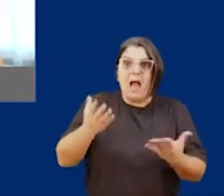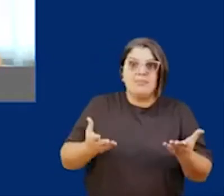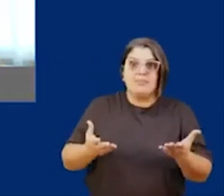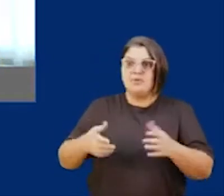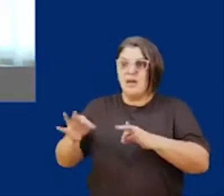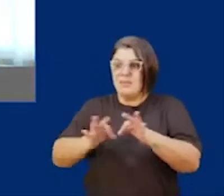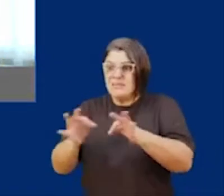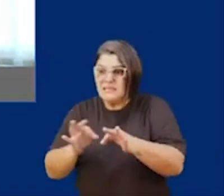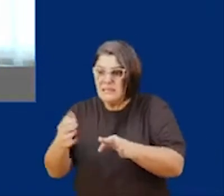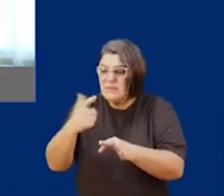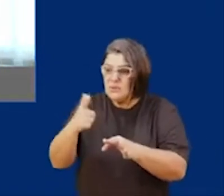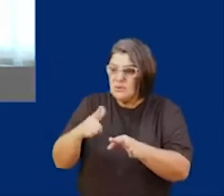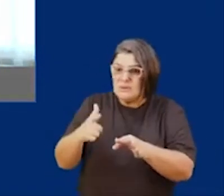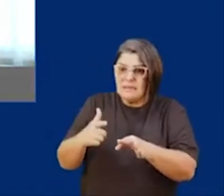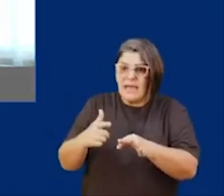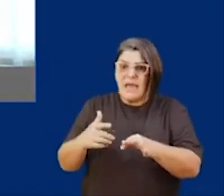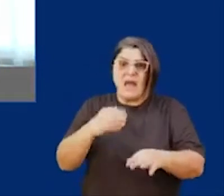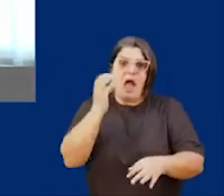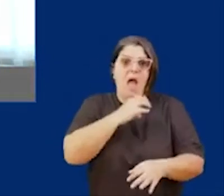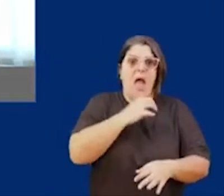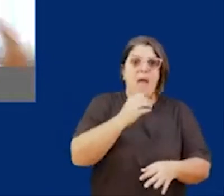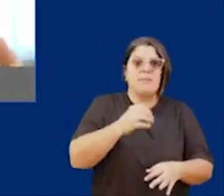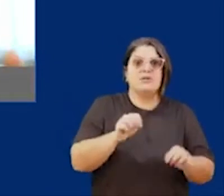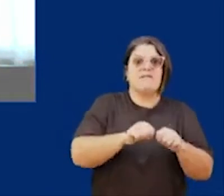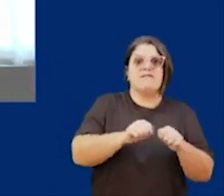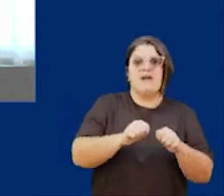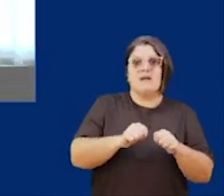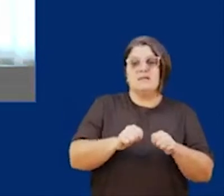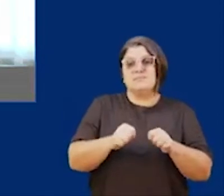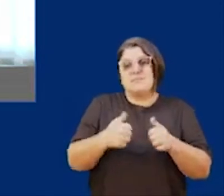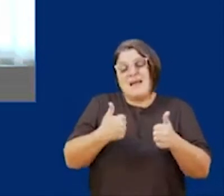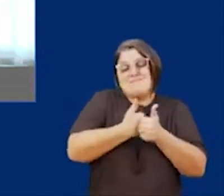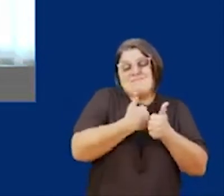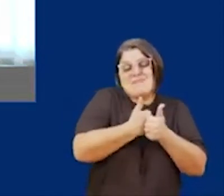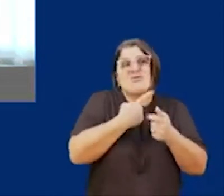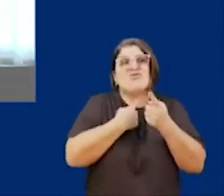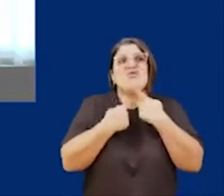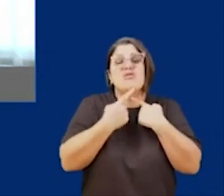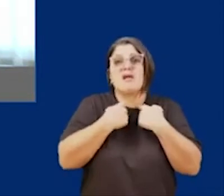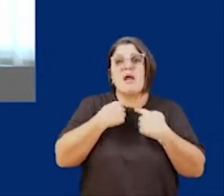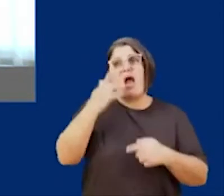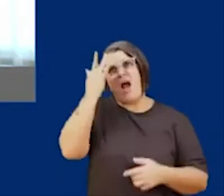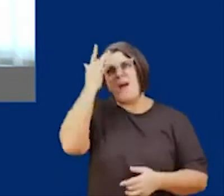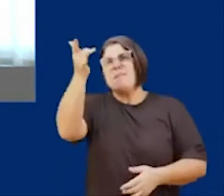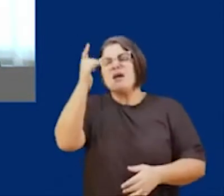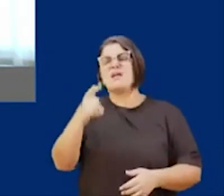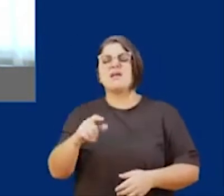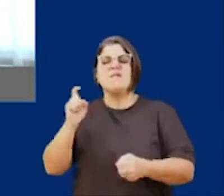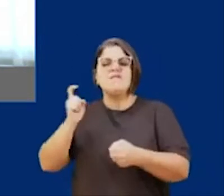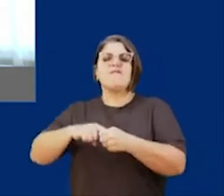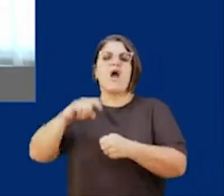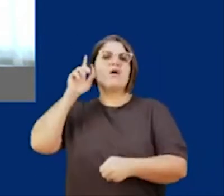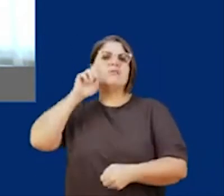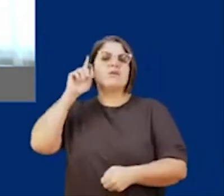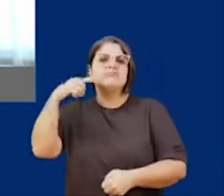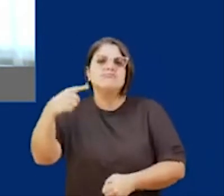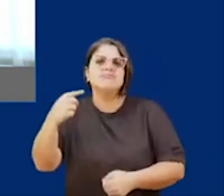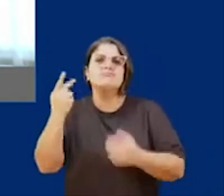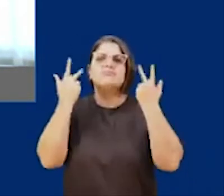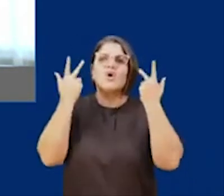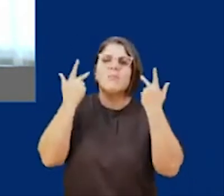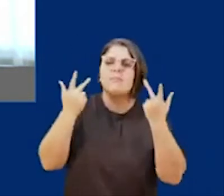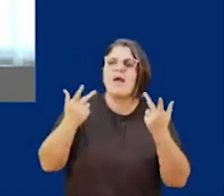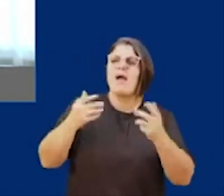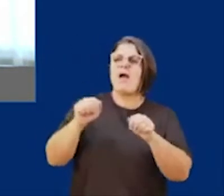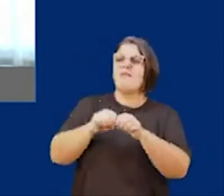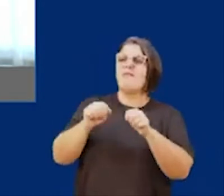gente improvisa, pode fazer um pouco diferente do que era o desejável, está tudo bem, o dia de amanhã a gente volta para a rotina, né? Então a gente tem essa tranquilidade, porque a gente às